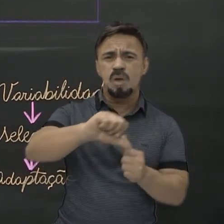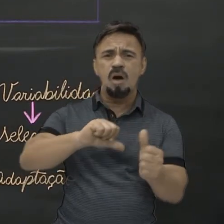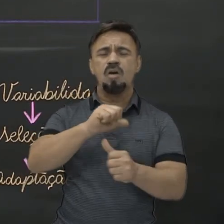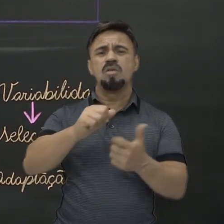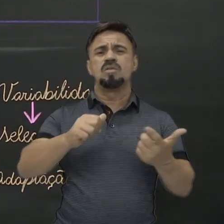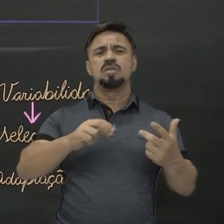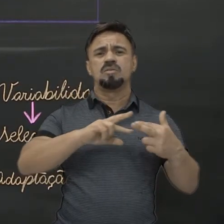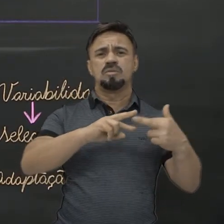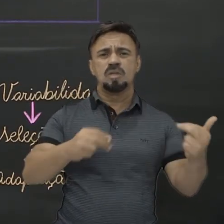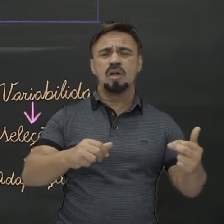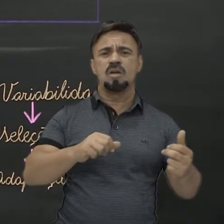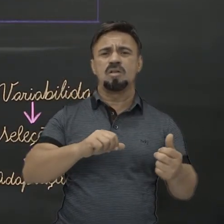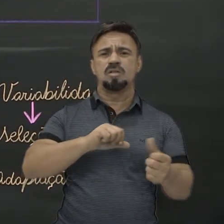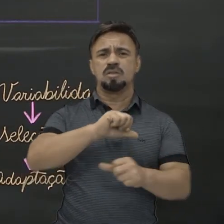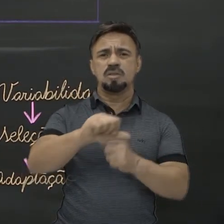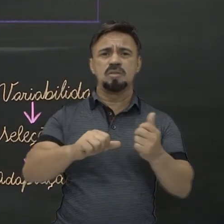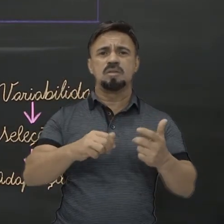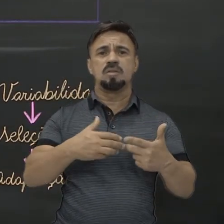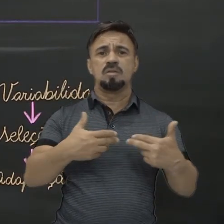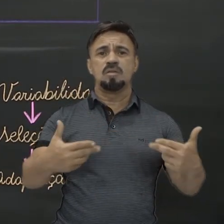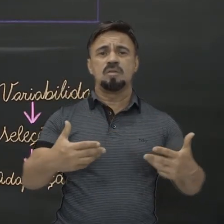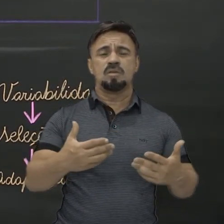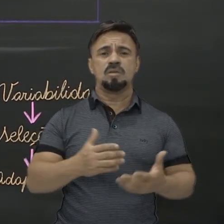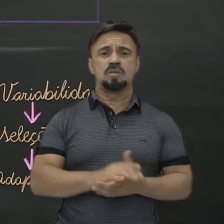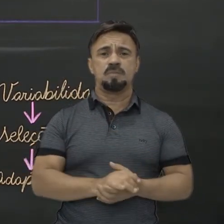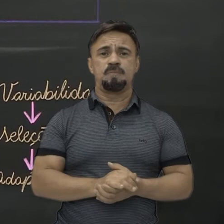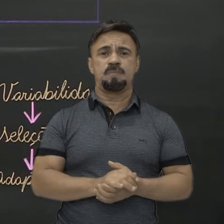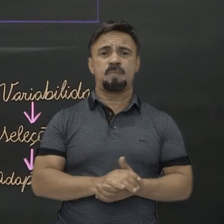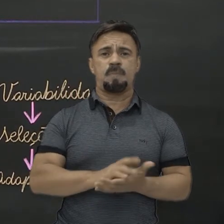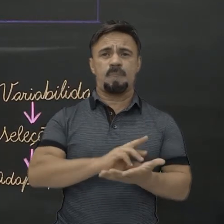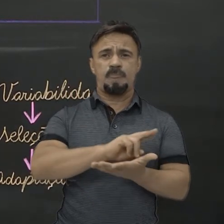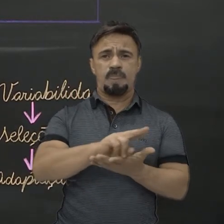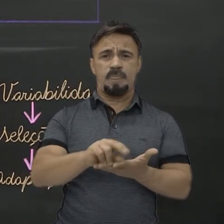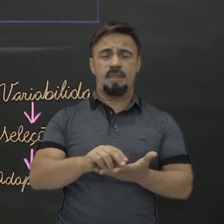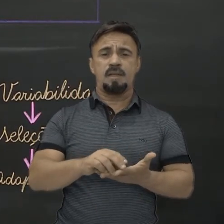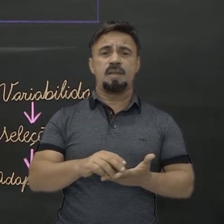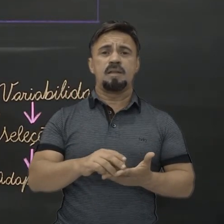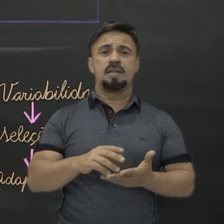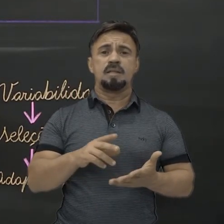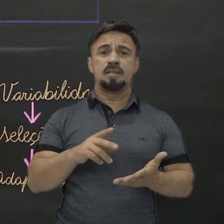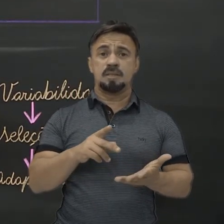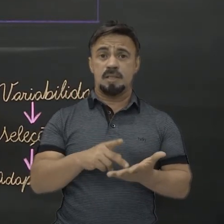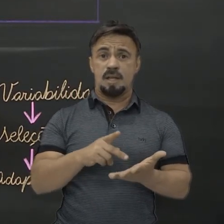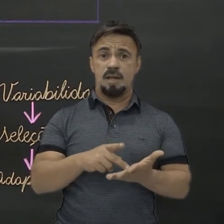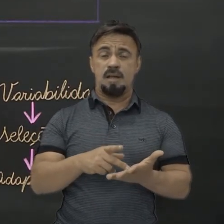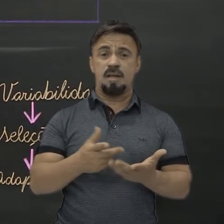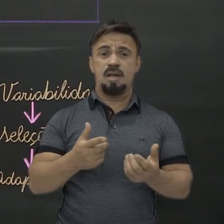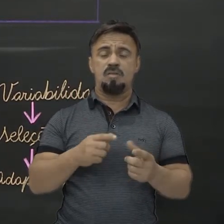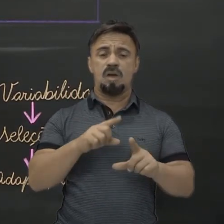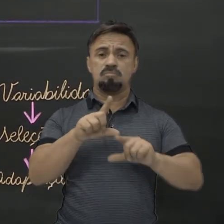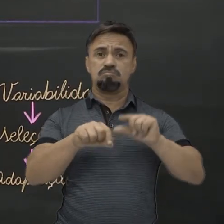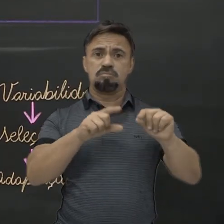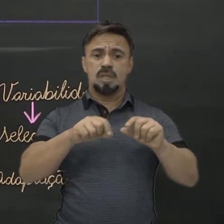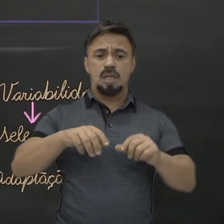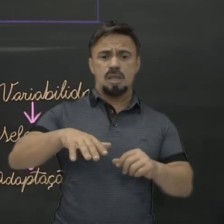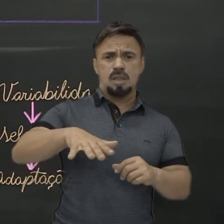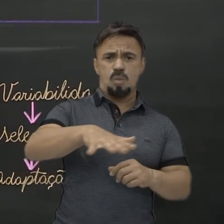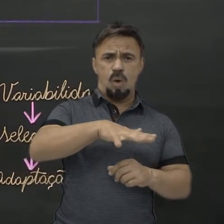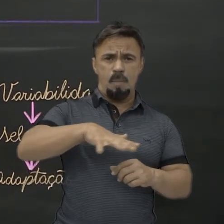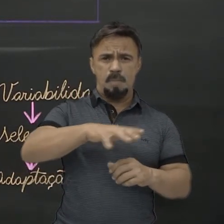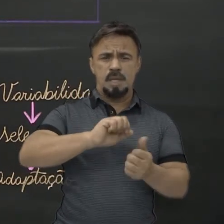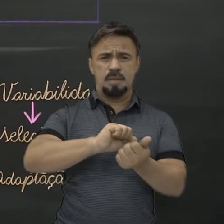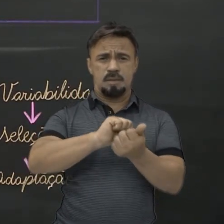recombinações gênicas, isso sabemos hoje. Variabilidade. Essa variabilidade, devido à seleção do ambiente, há uma redução